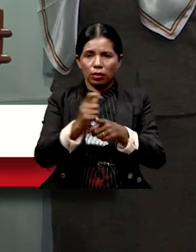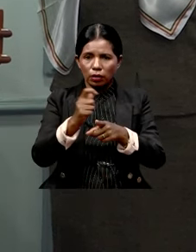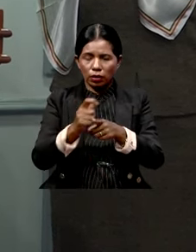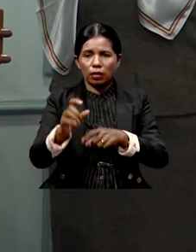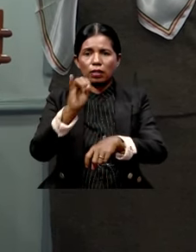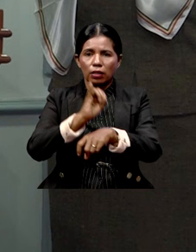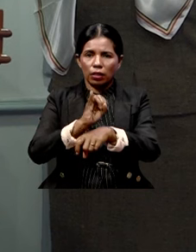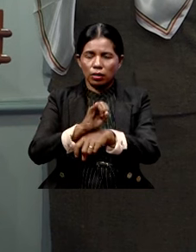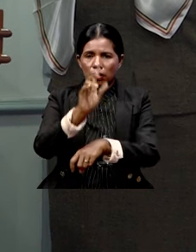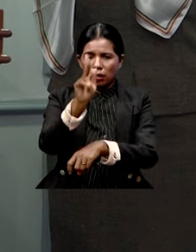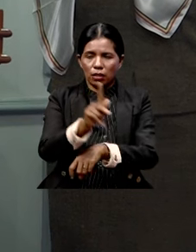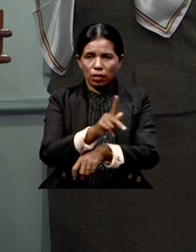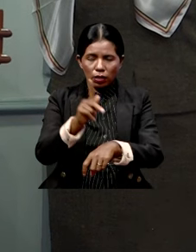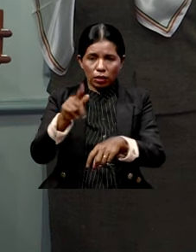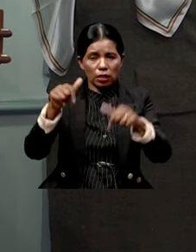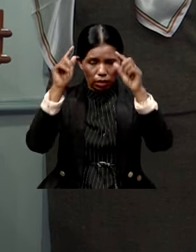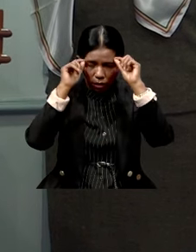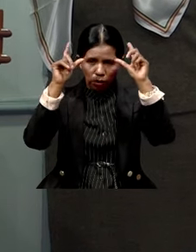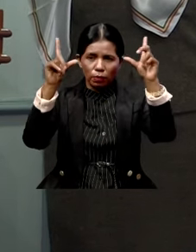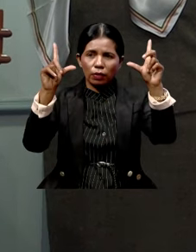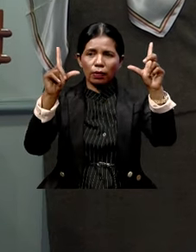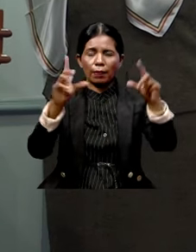Católica tem em Timor,